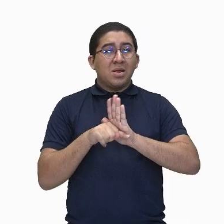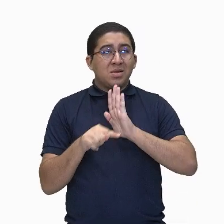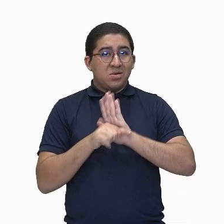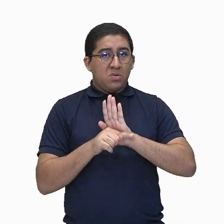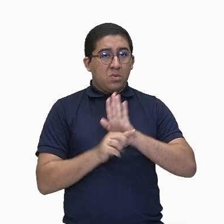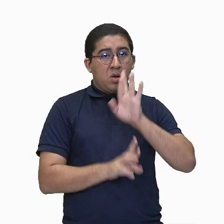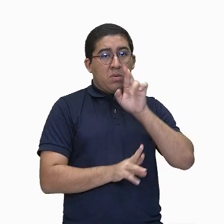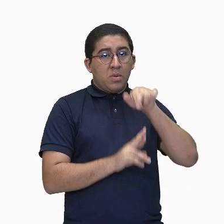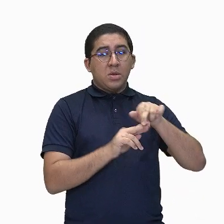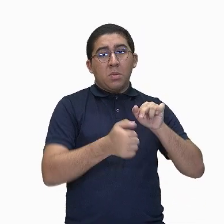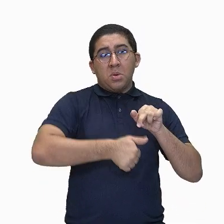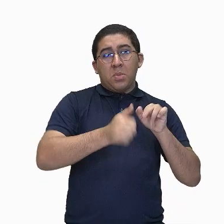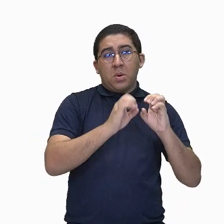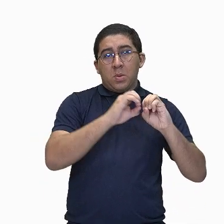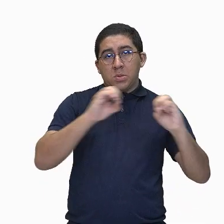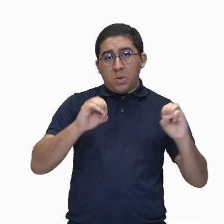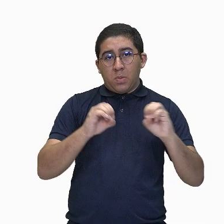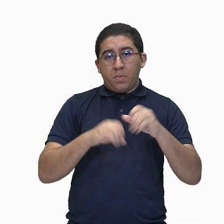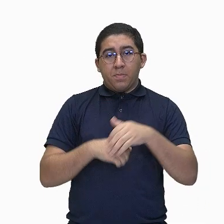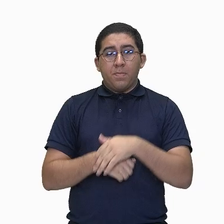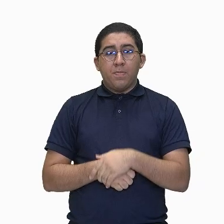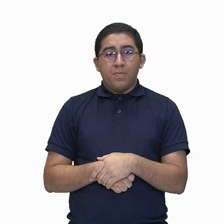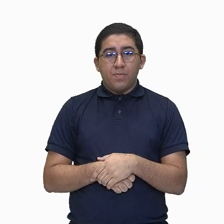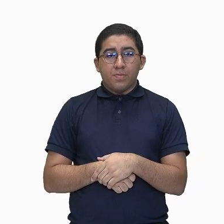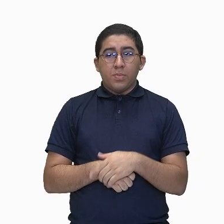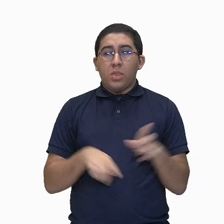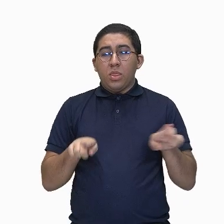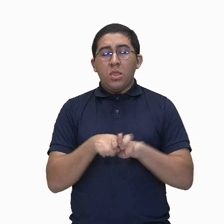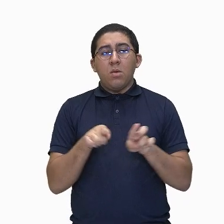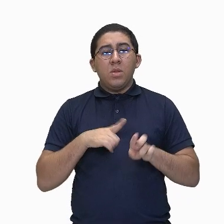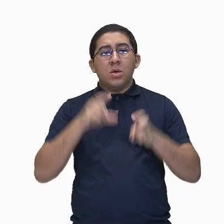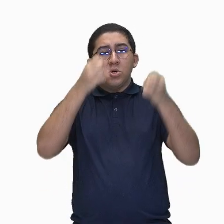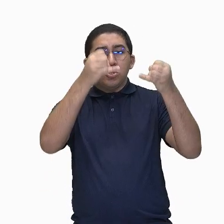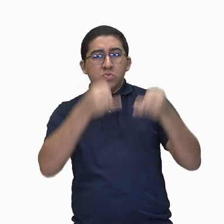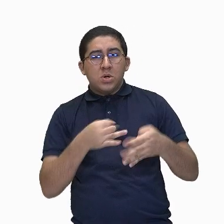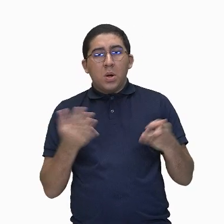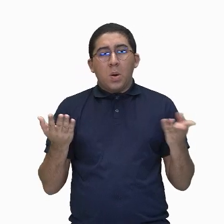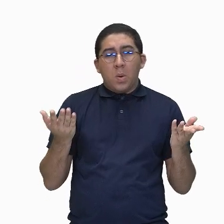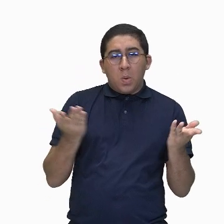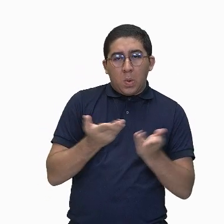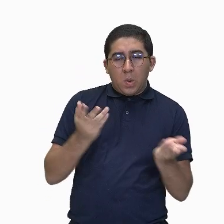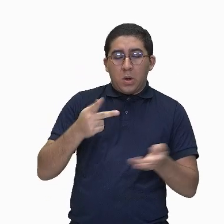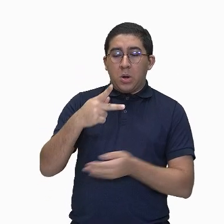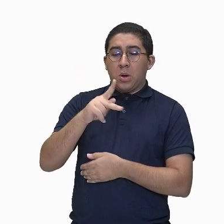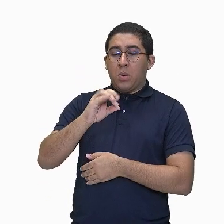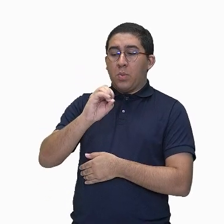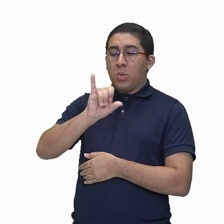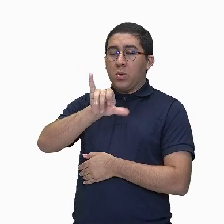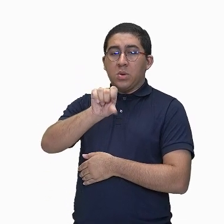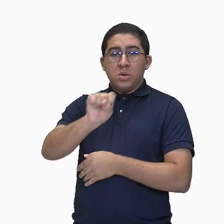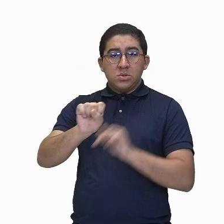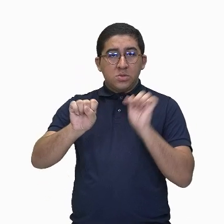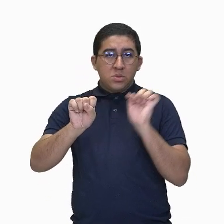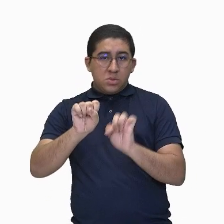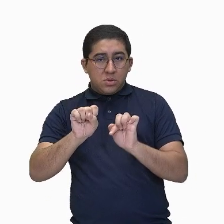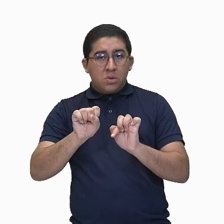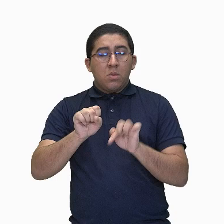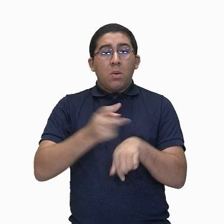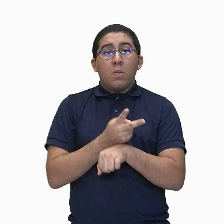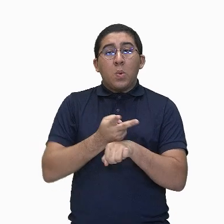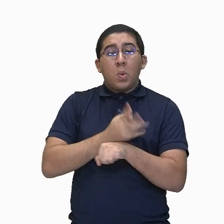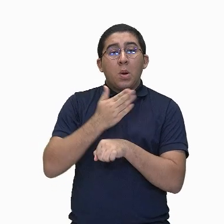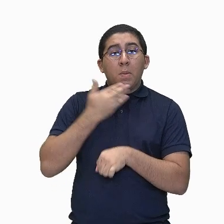primeira oração, né? Aí ele justifica agora, ele explica, pois a busca de